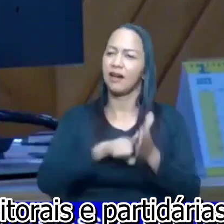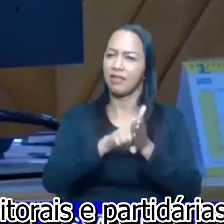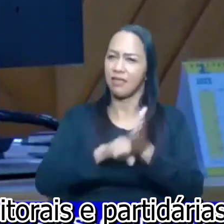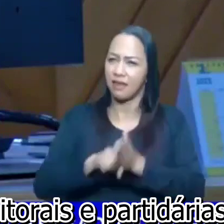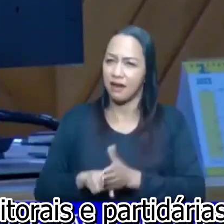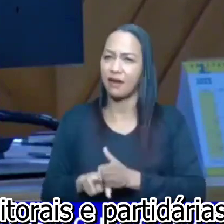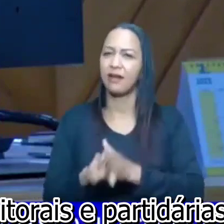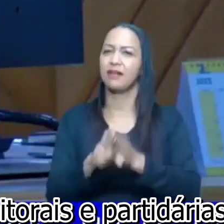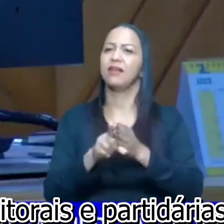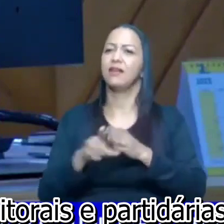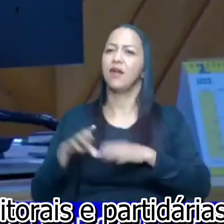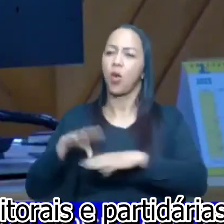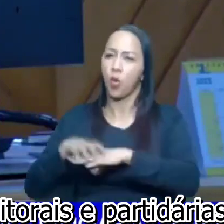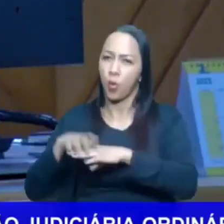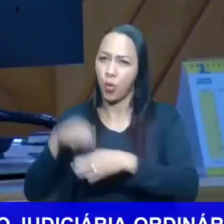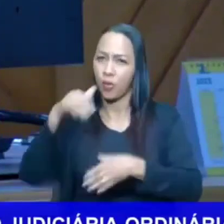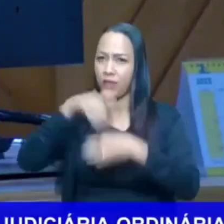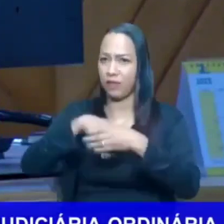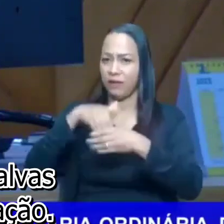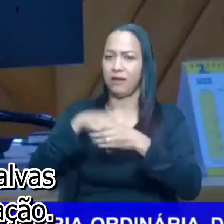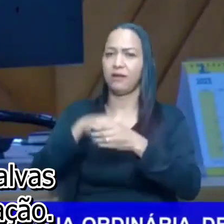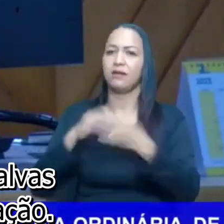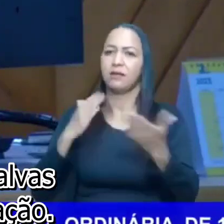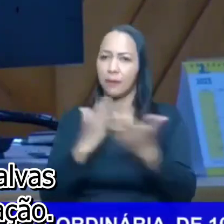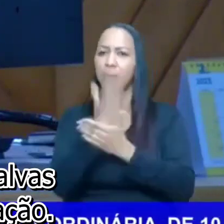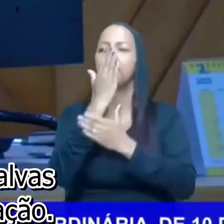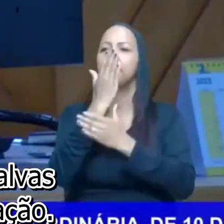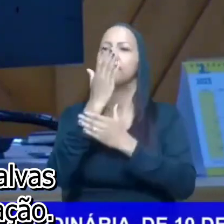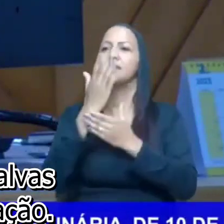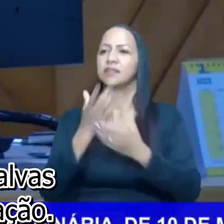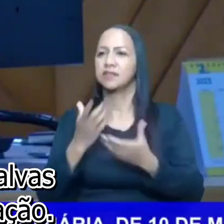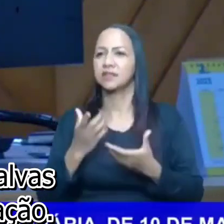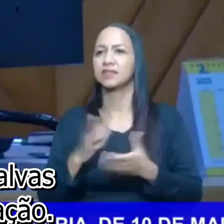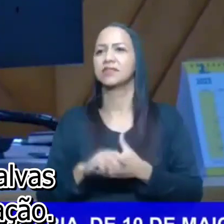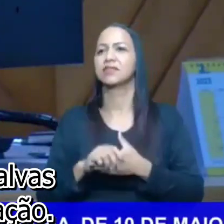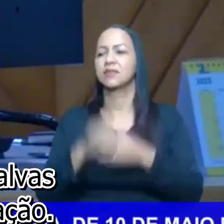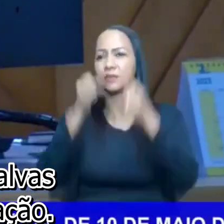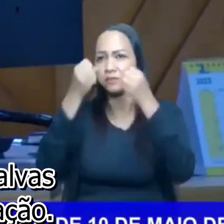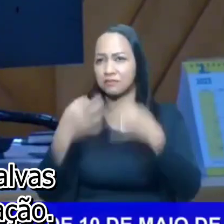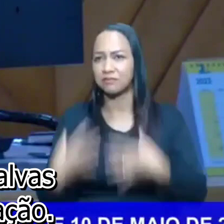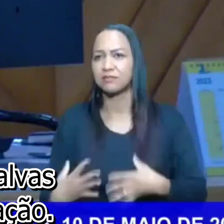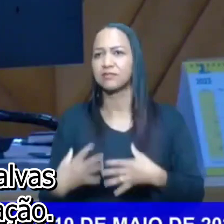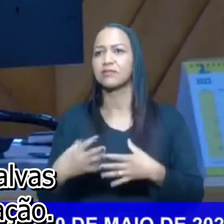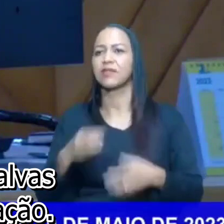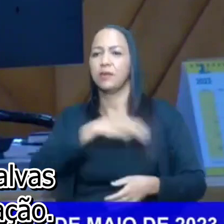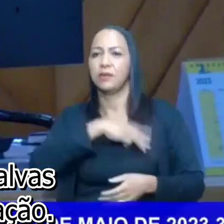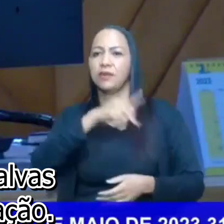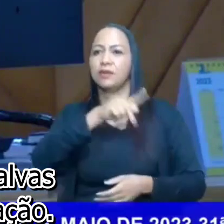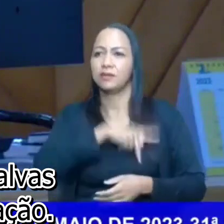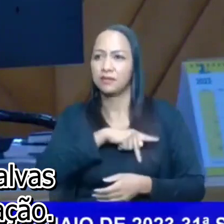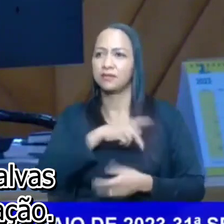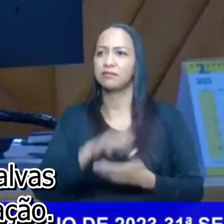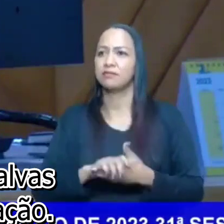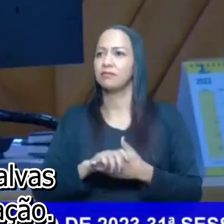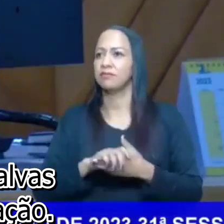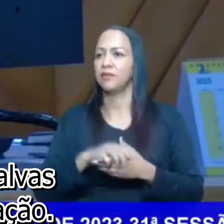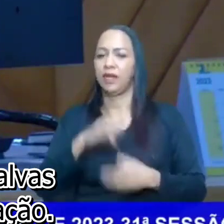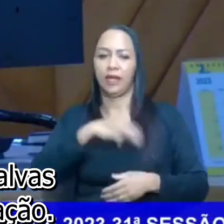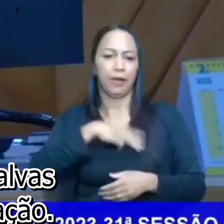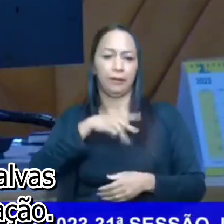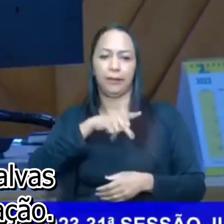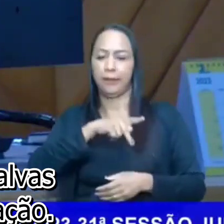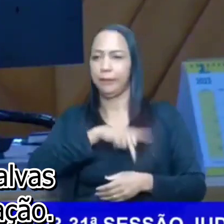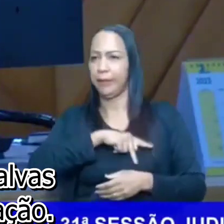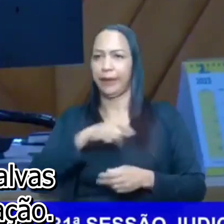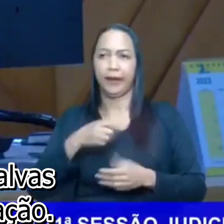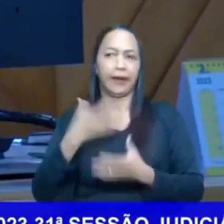Eleitorais e Partidárias sugeriu a aprovação das contas com ressalvas e o Ministério Público sugeriu a